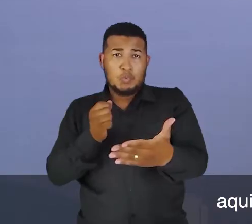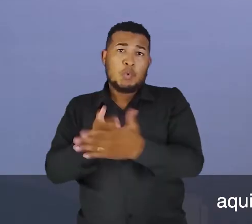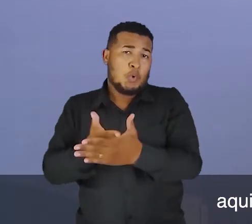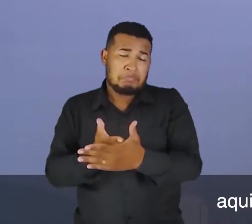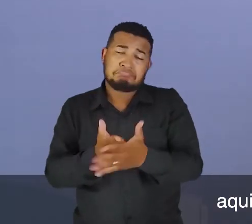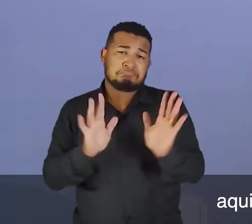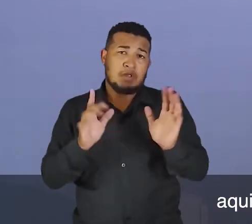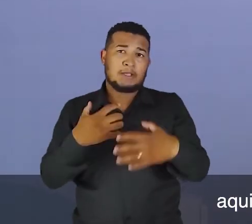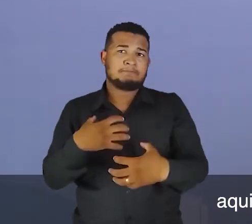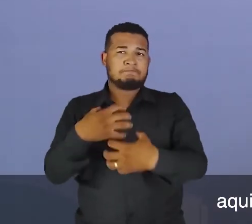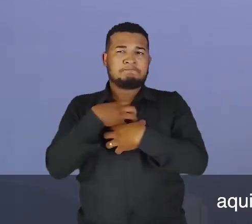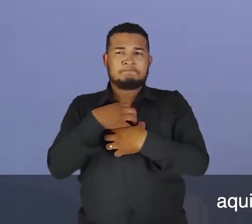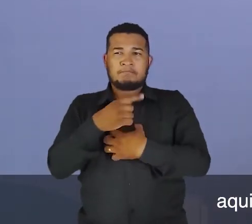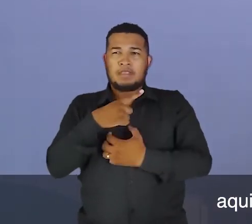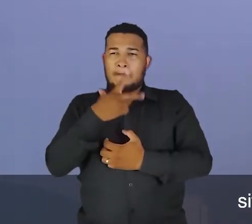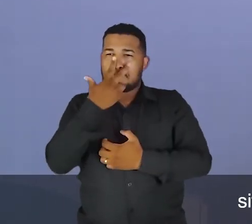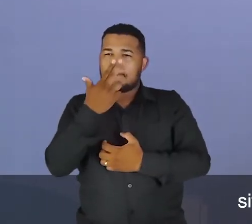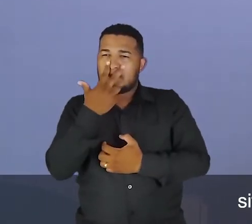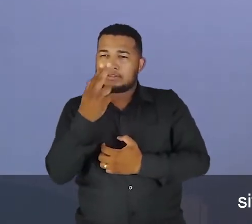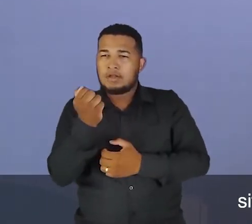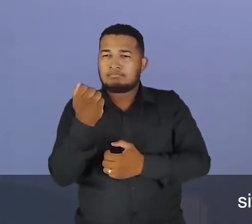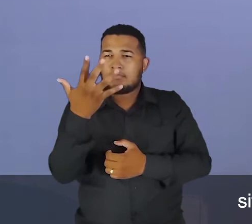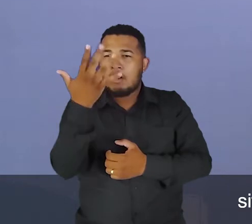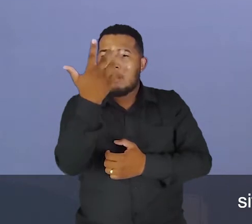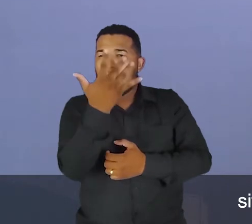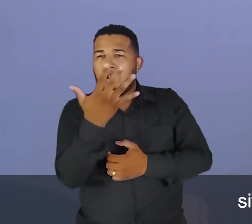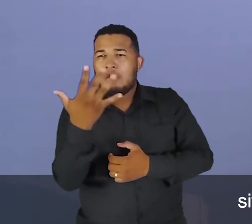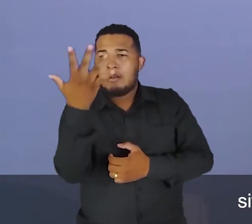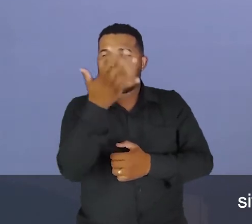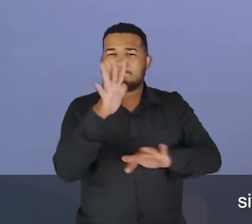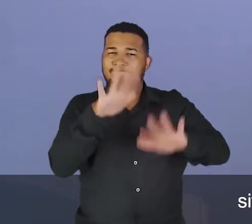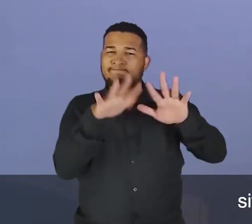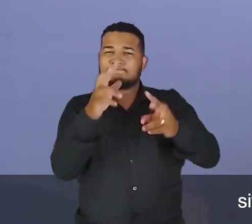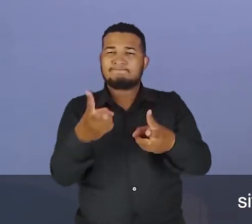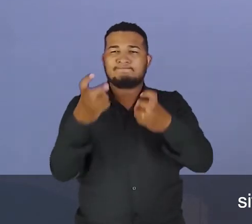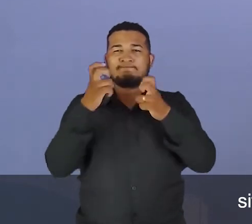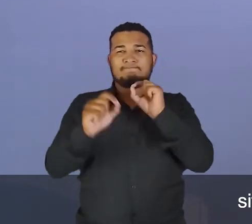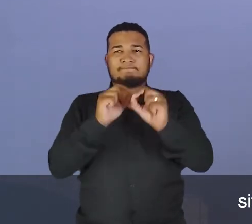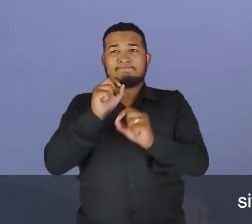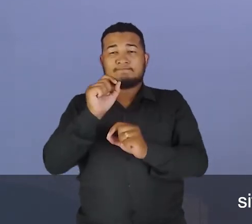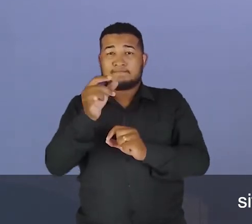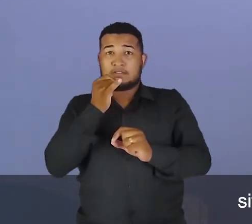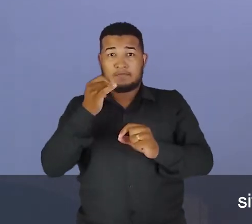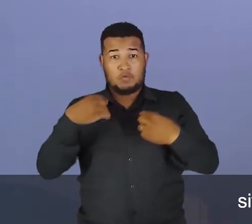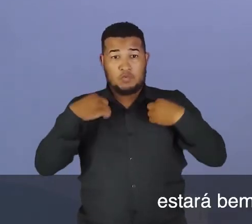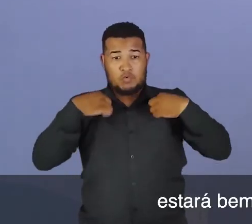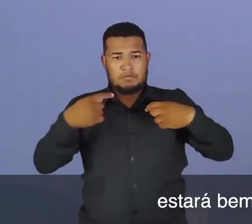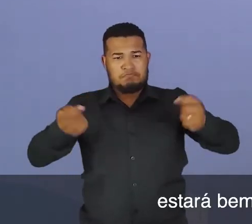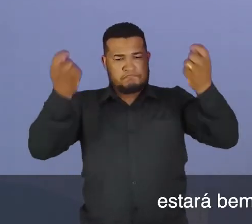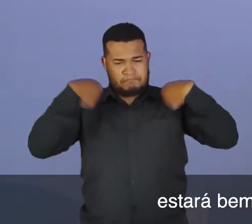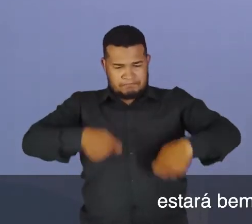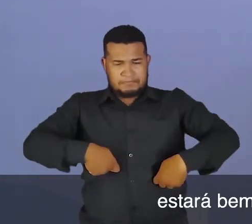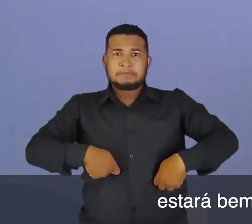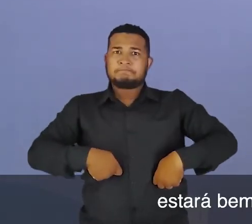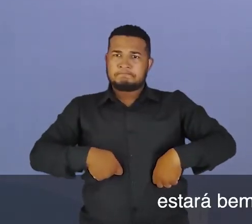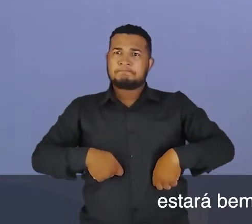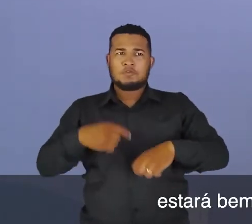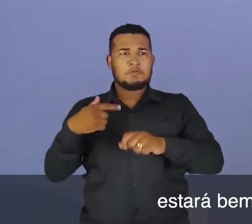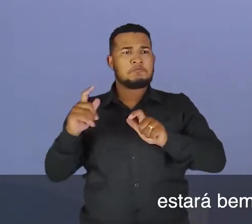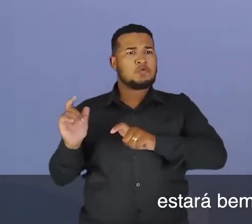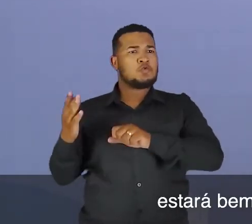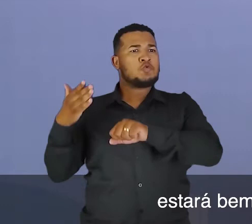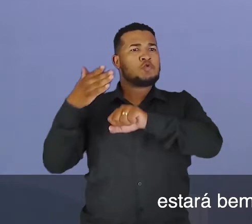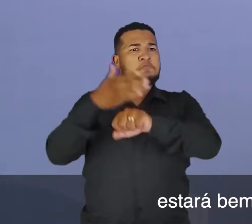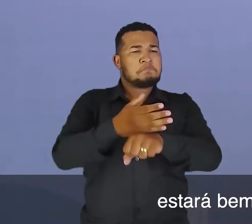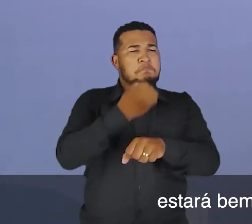vitrines. Reluzentes, situações que você pode perceber que se você vestir, você estará bem num local,